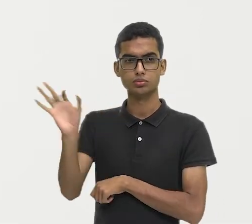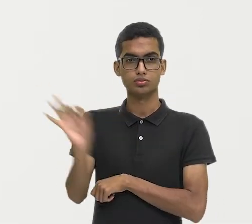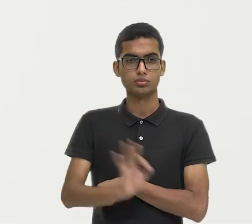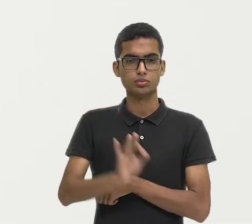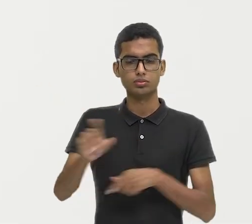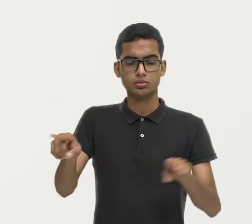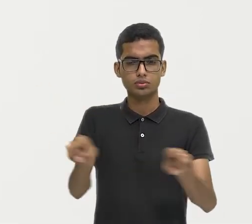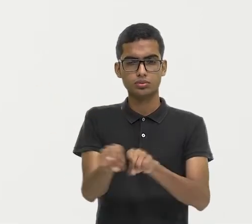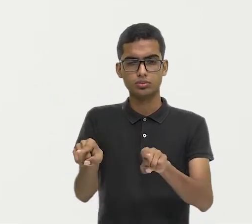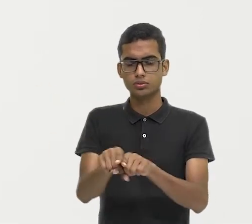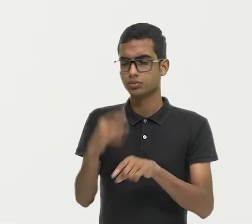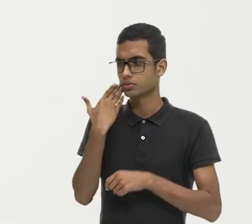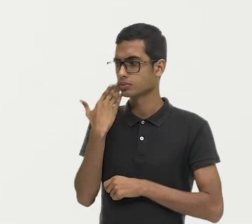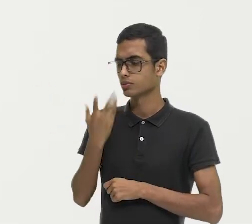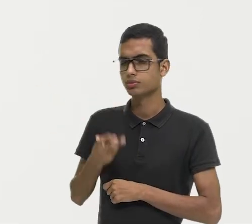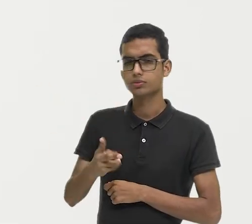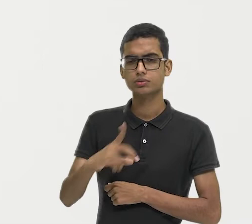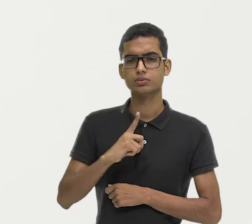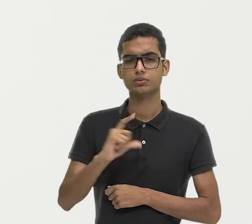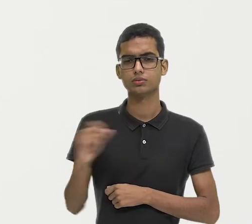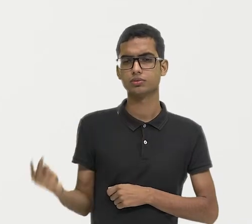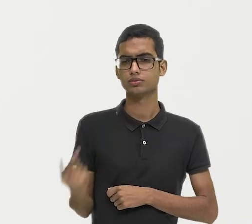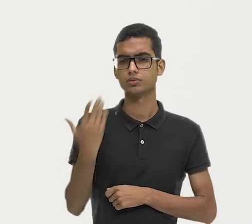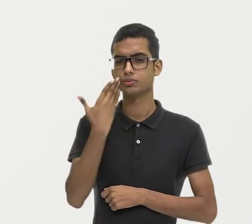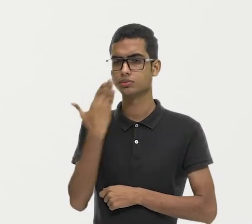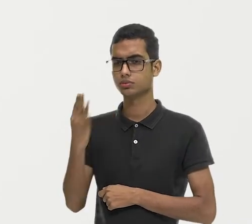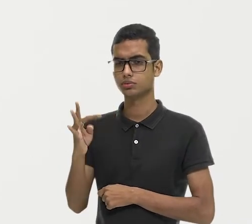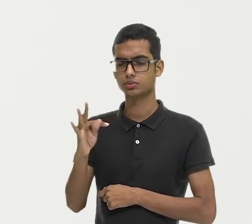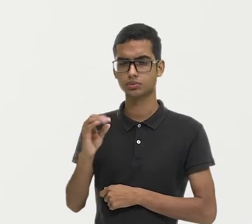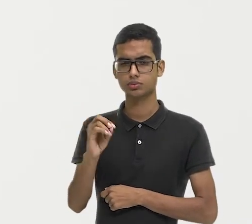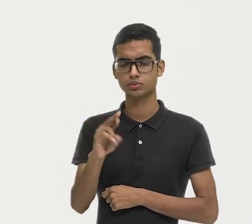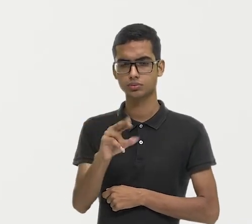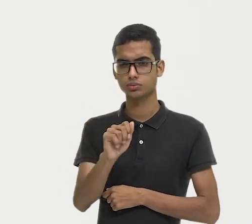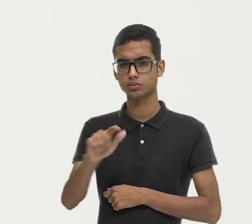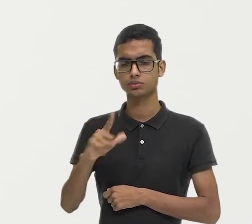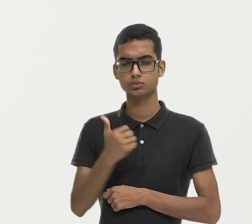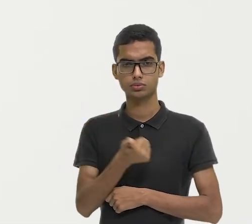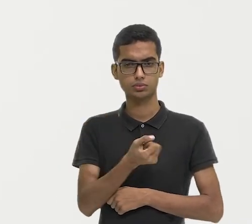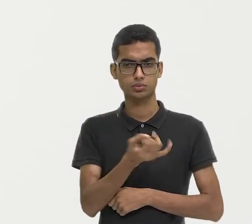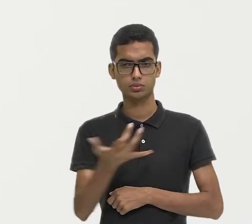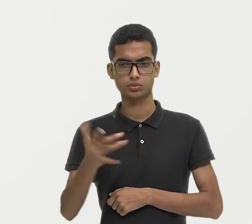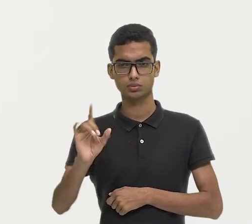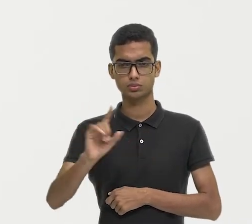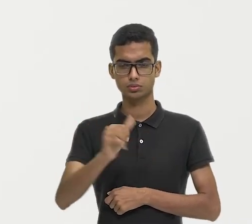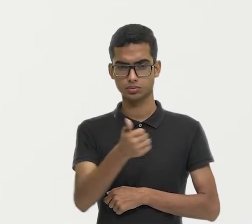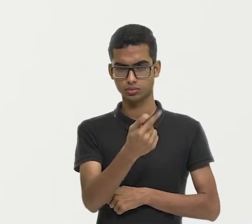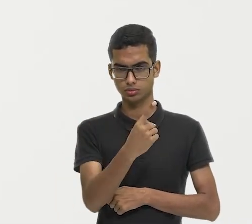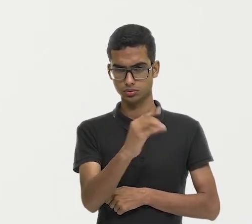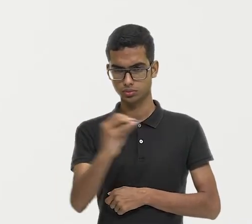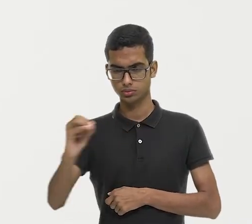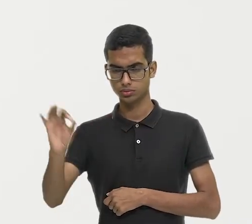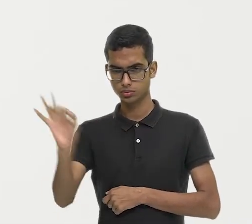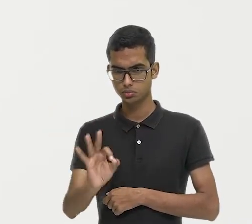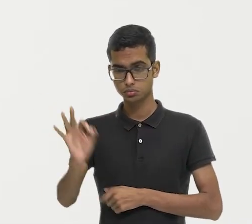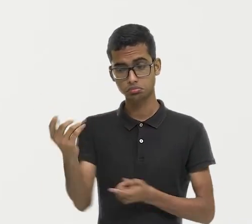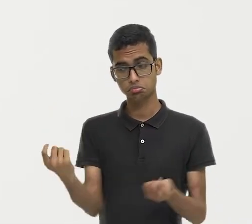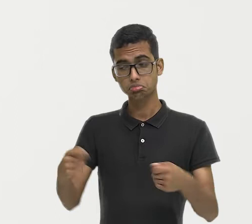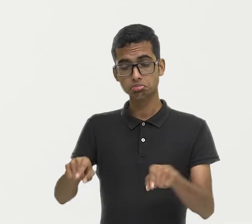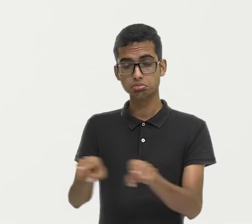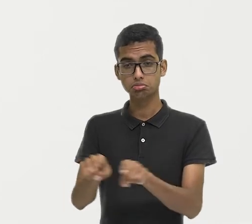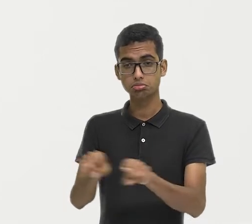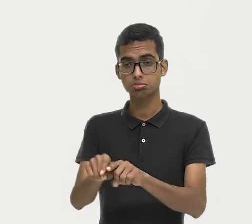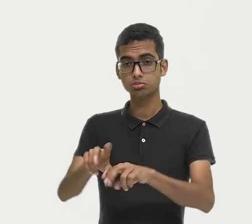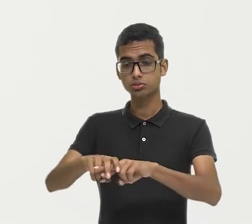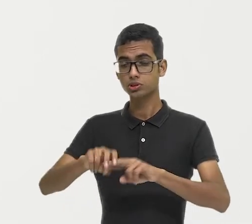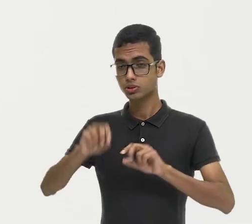em porcentagem, sempre esse valor total vai ser de 100%. Né? Tem